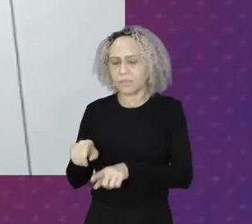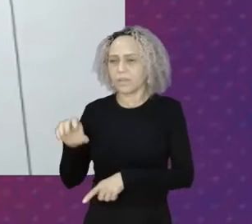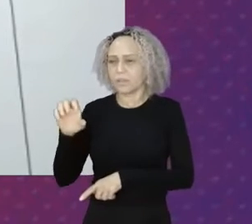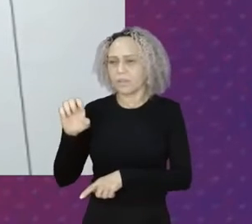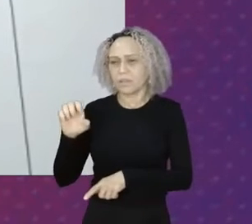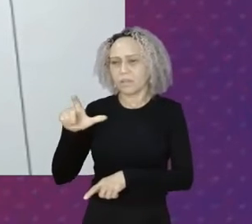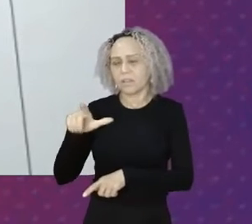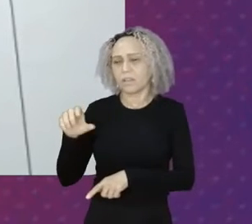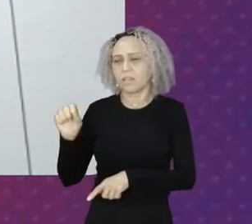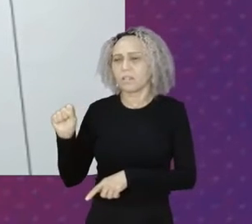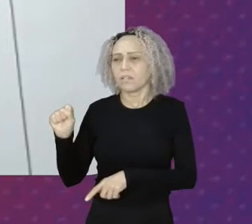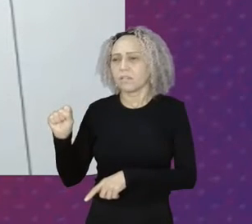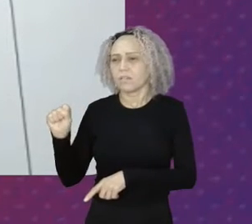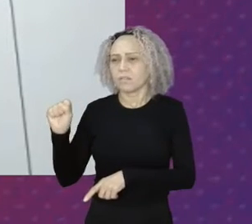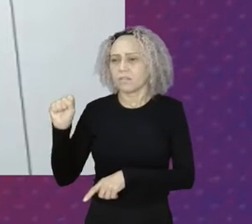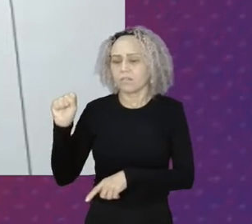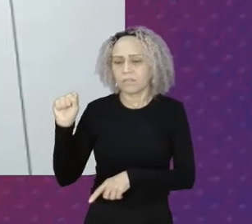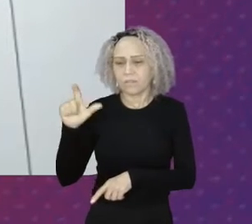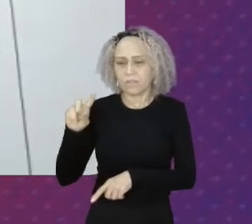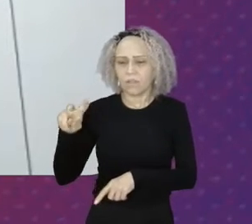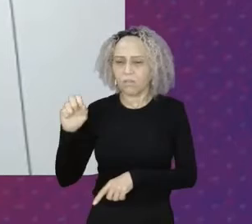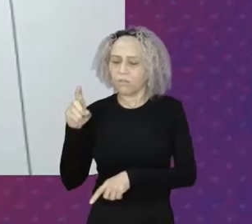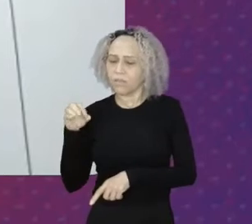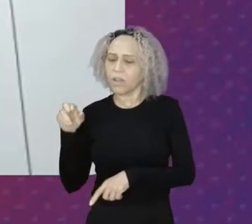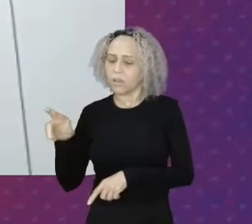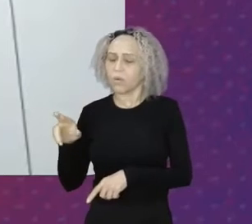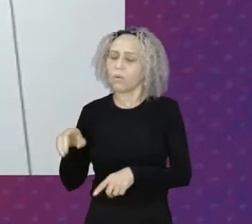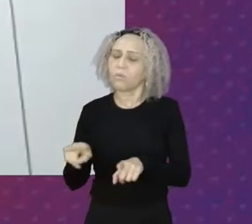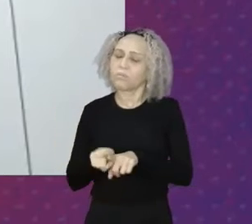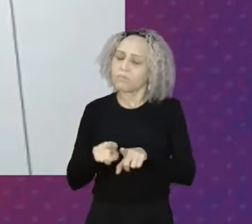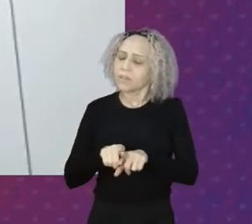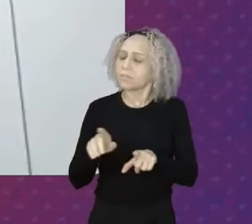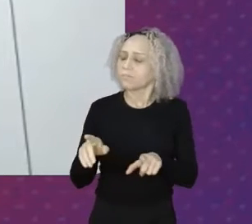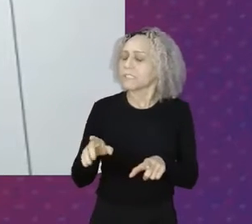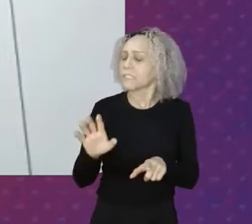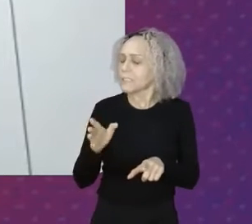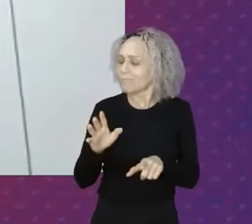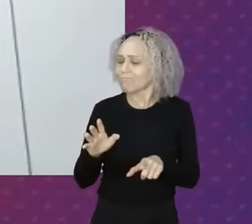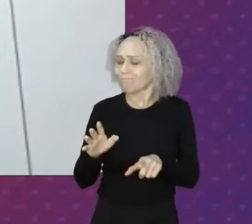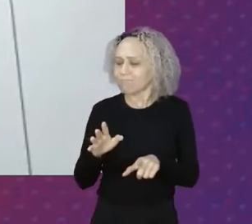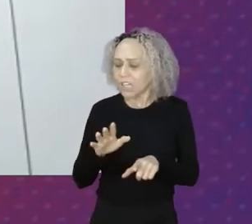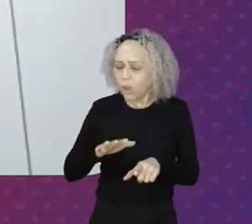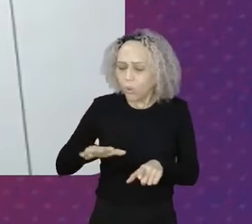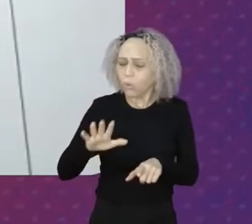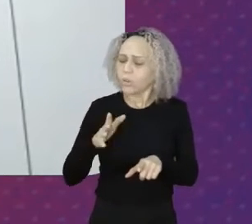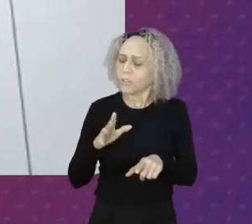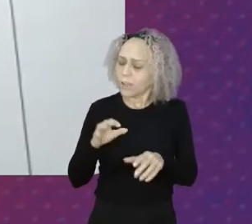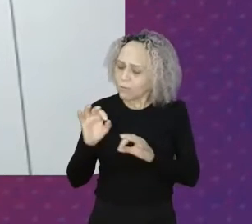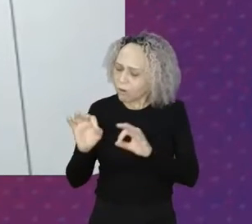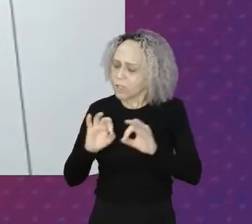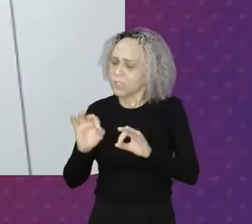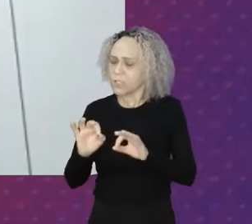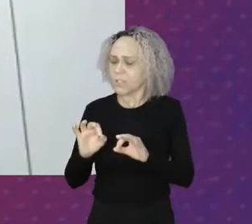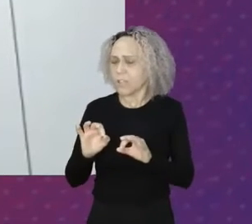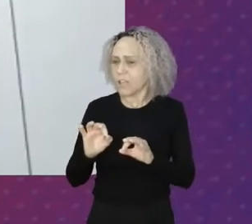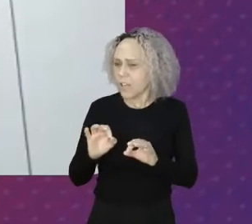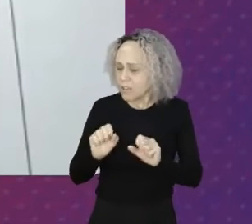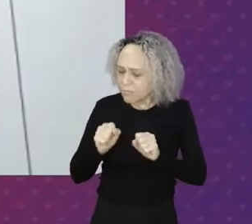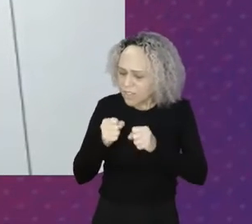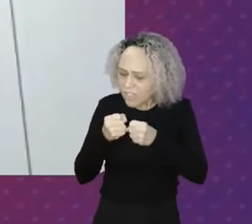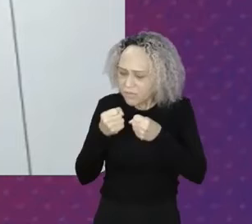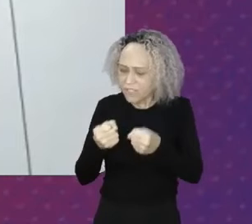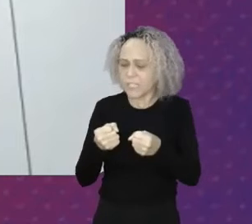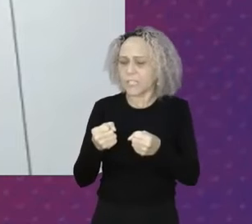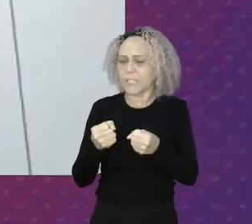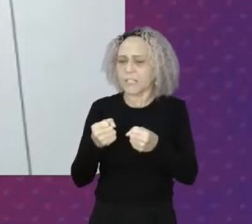no enfrentamento à violência política, inclusive organizando protocolos, organizando um fluxo de atendimento,